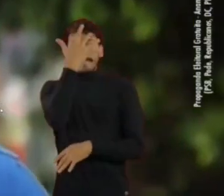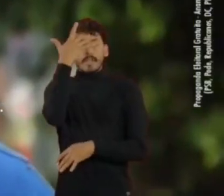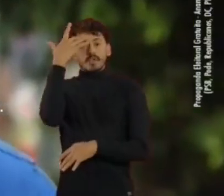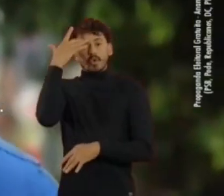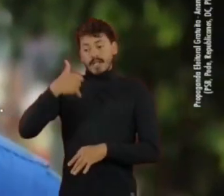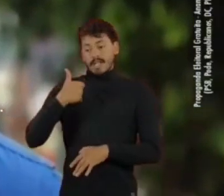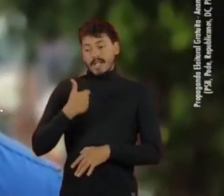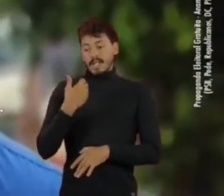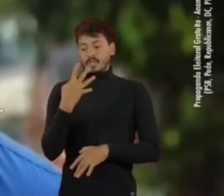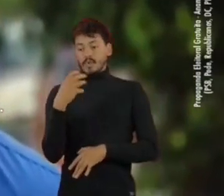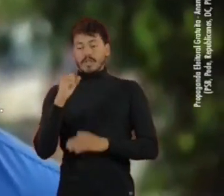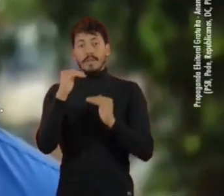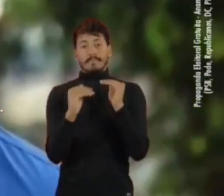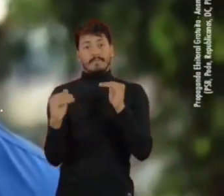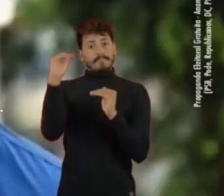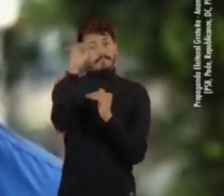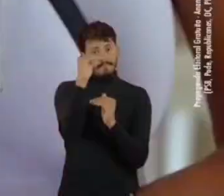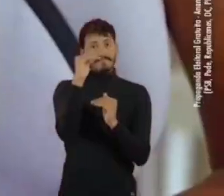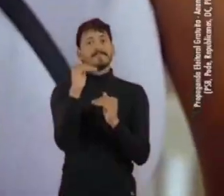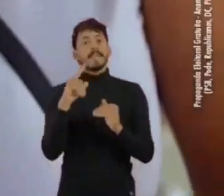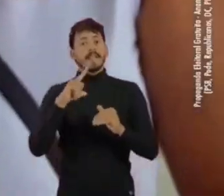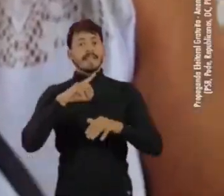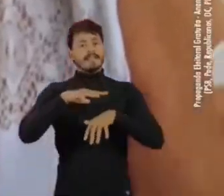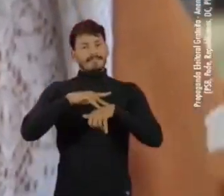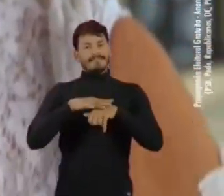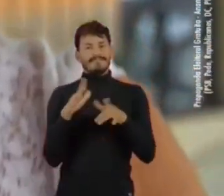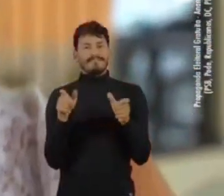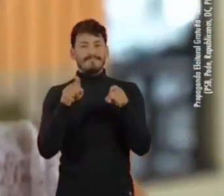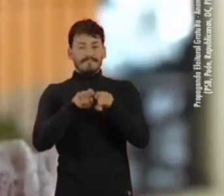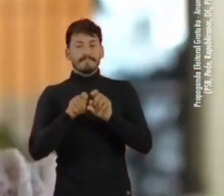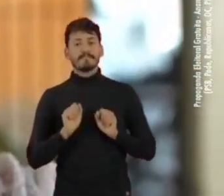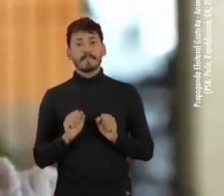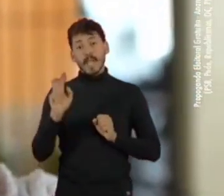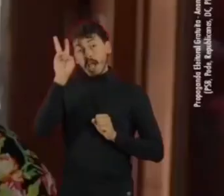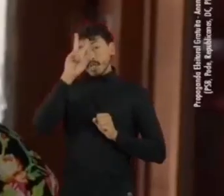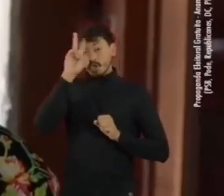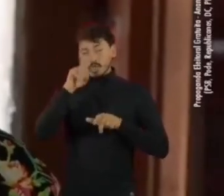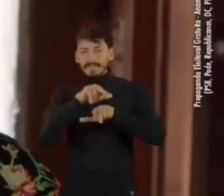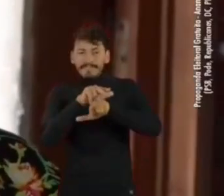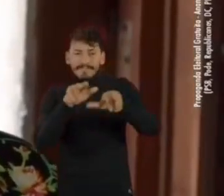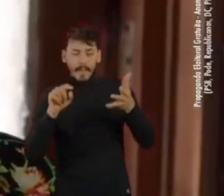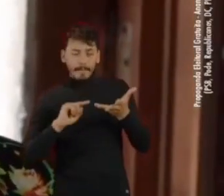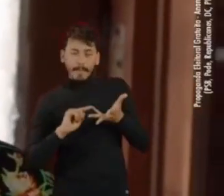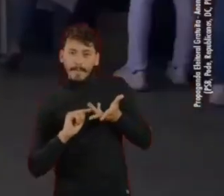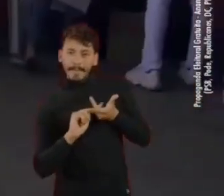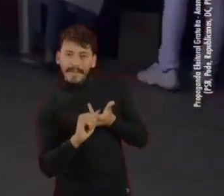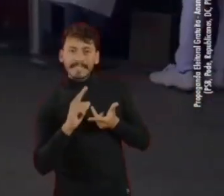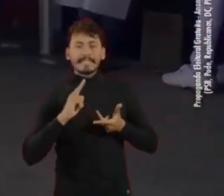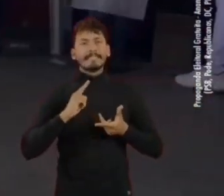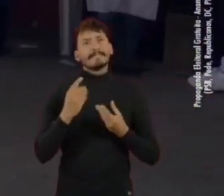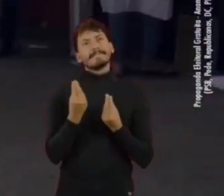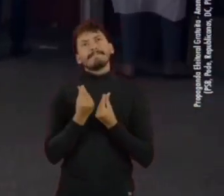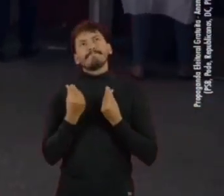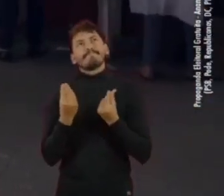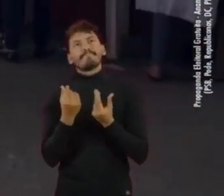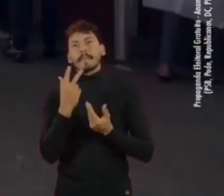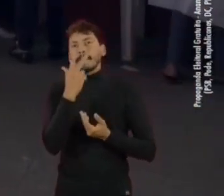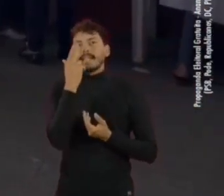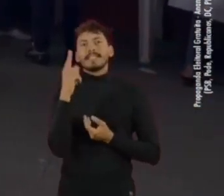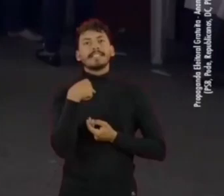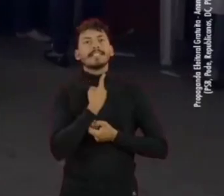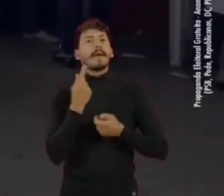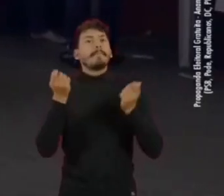pessoas acima de 48 anos com comorbidades. Essas histórias serviram para nós como uma forma